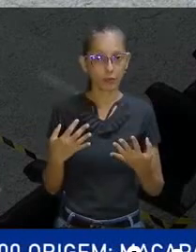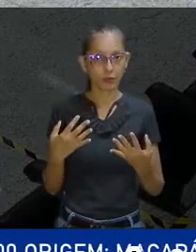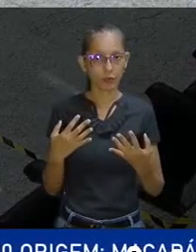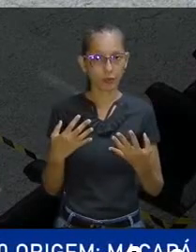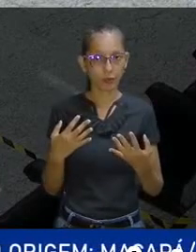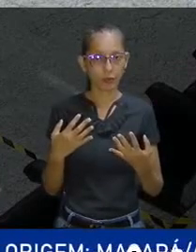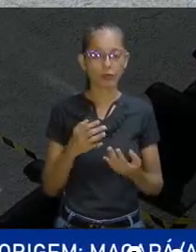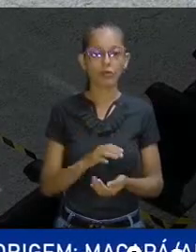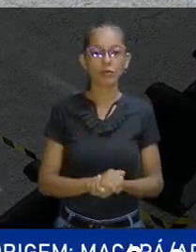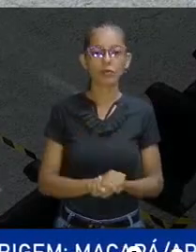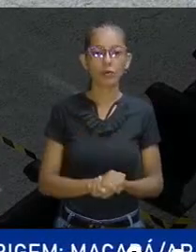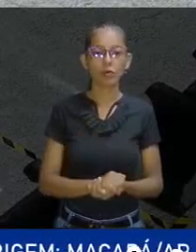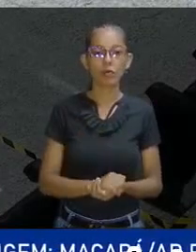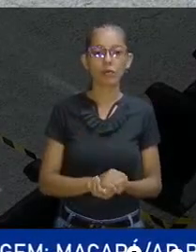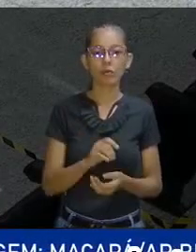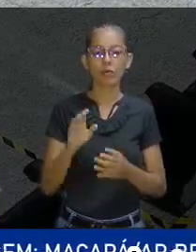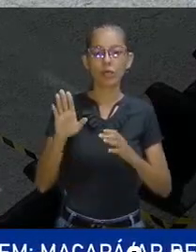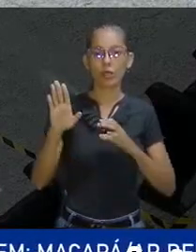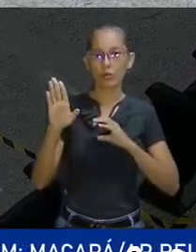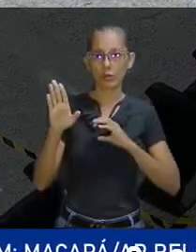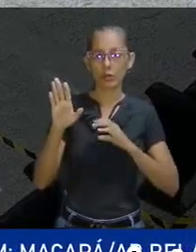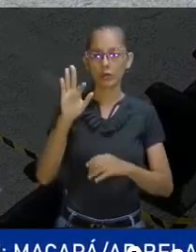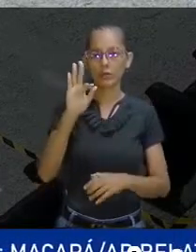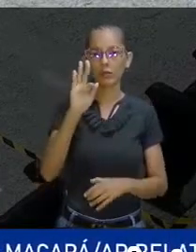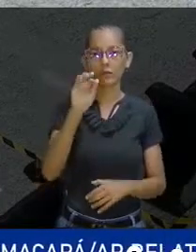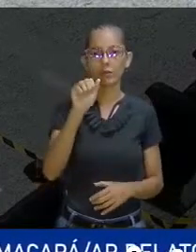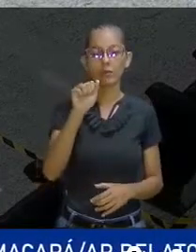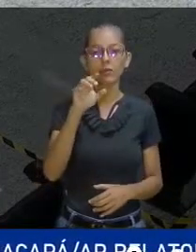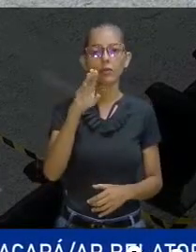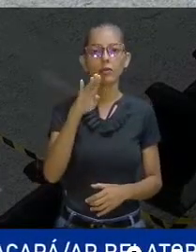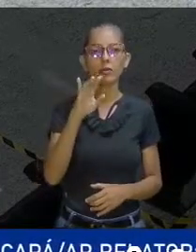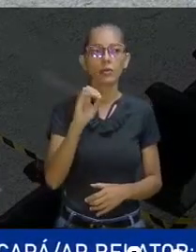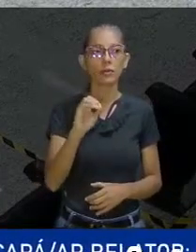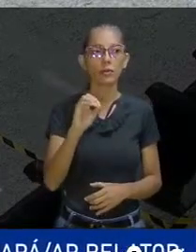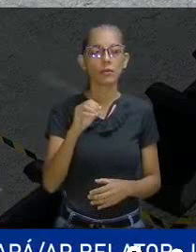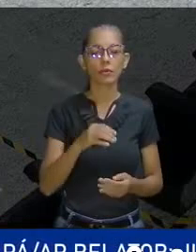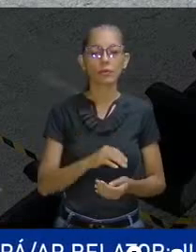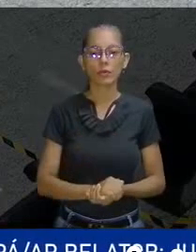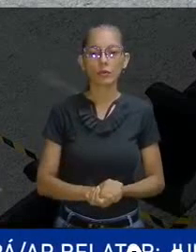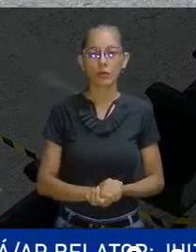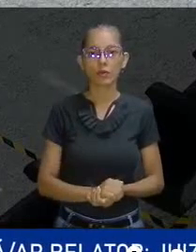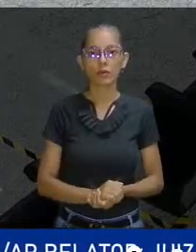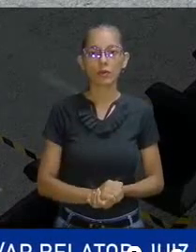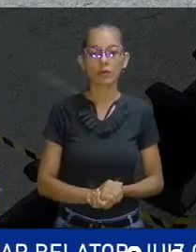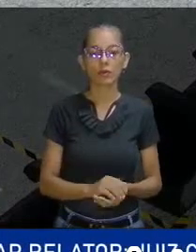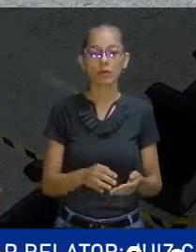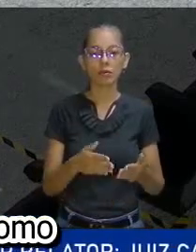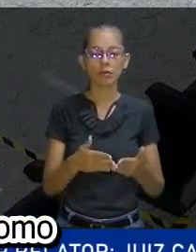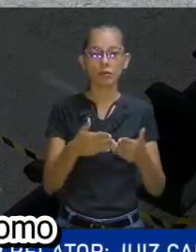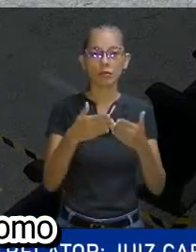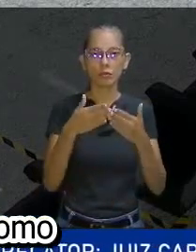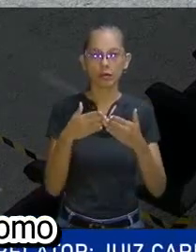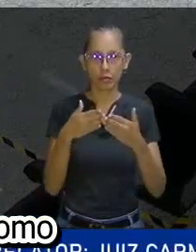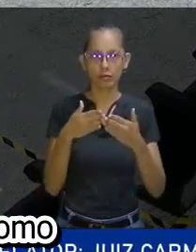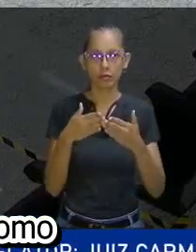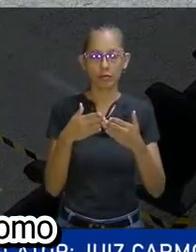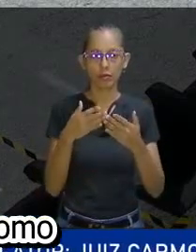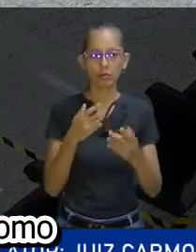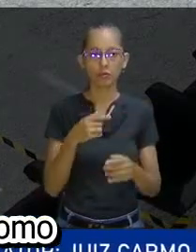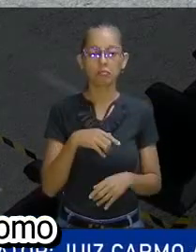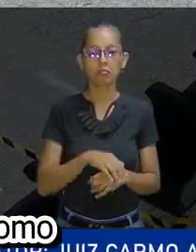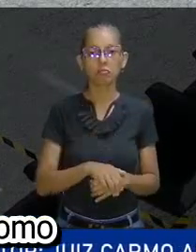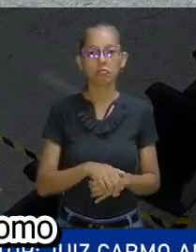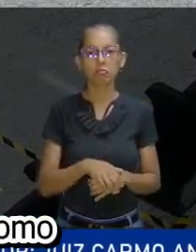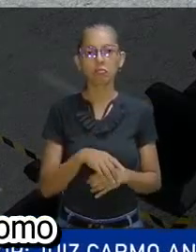O Fábio Jucá suscitou a preliminar de nulidade das provas colhidas por ausência de flagrante,